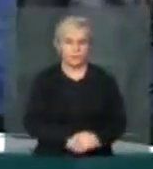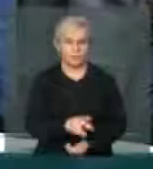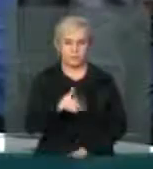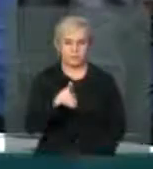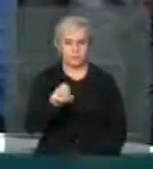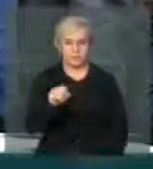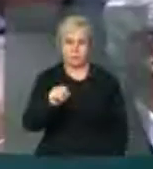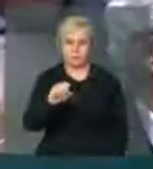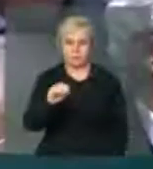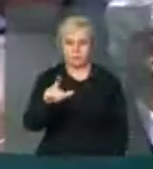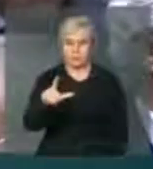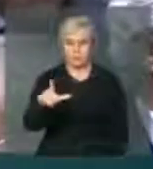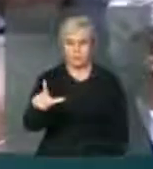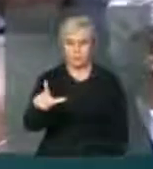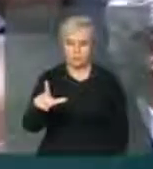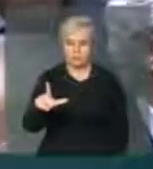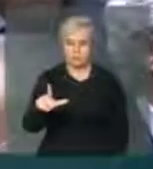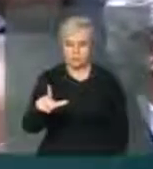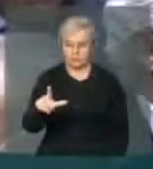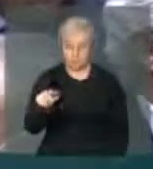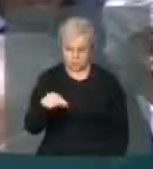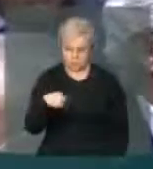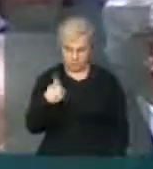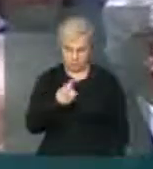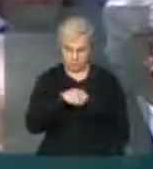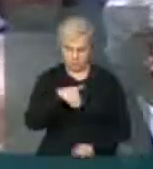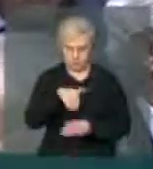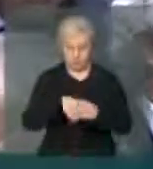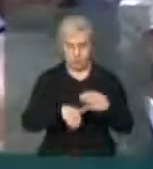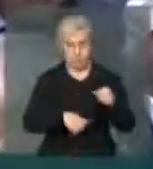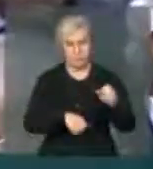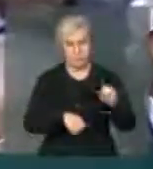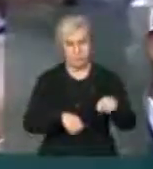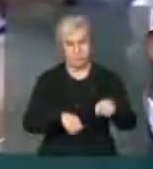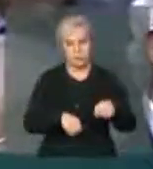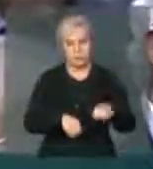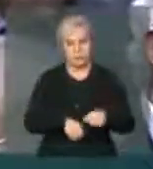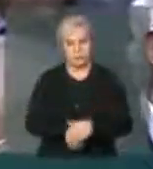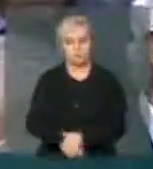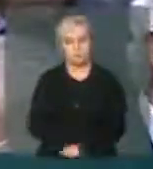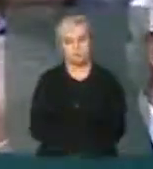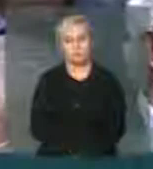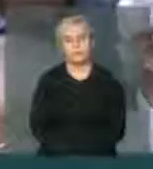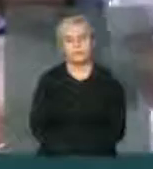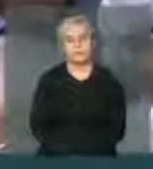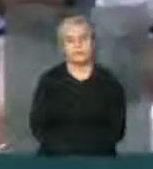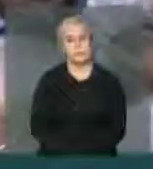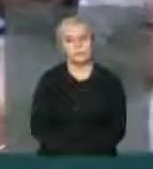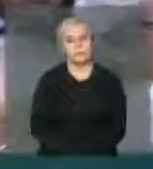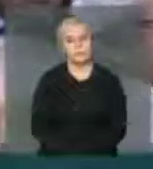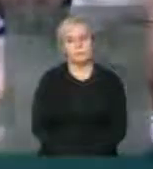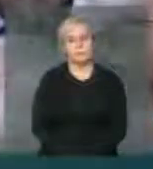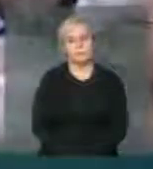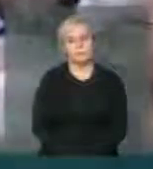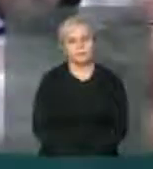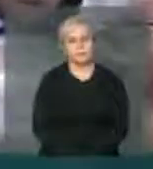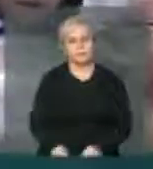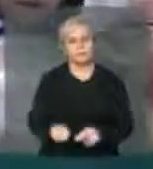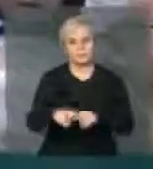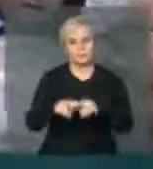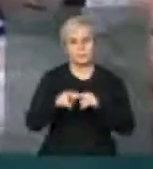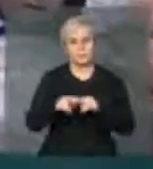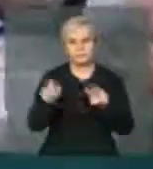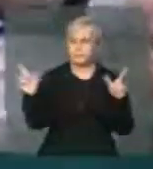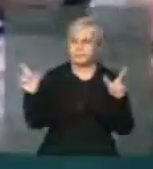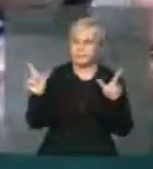Pessoal, senhor presidente, o pessoal diz sim a essa emenda aglutinativa porque ela reduz